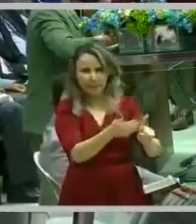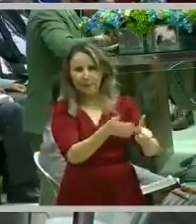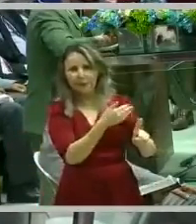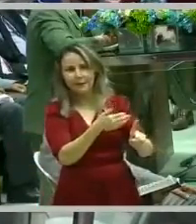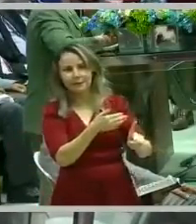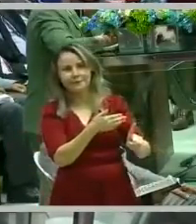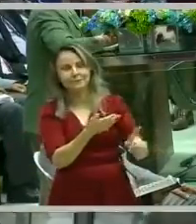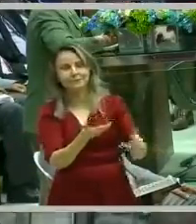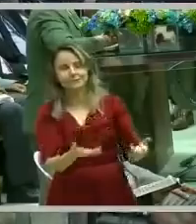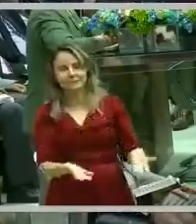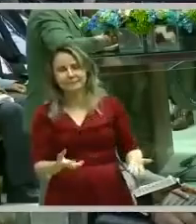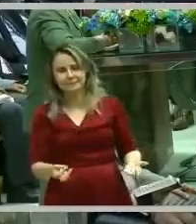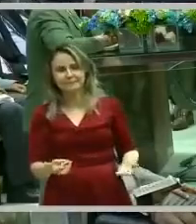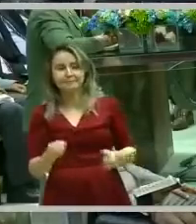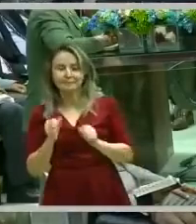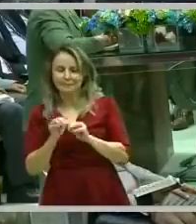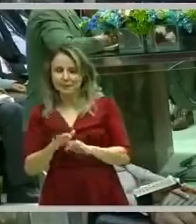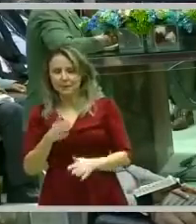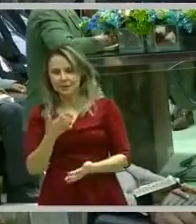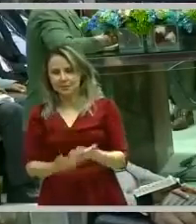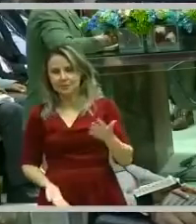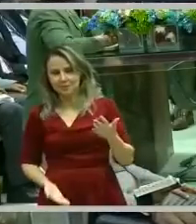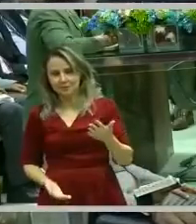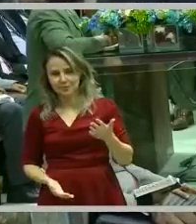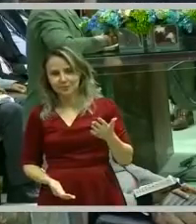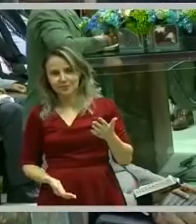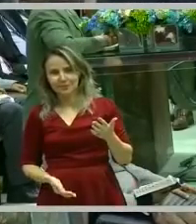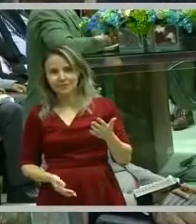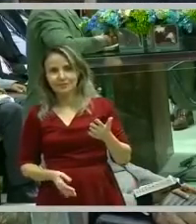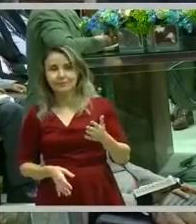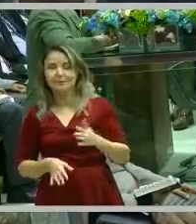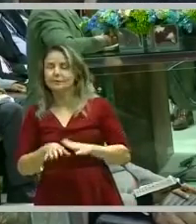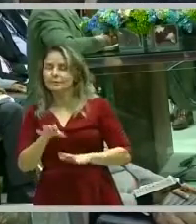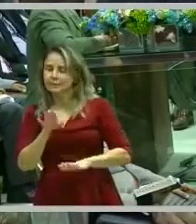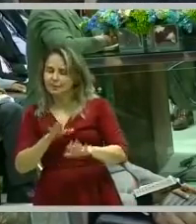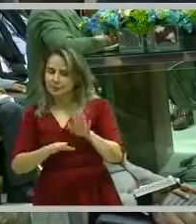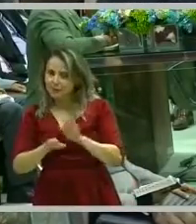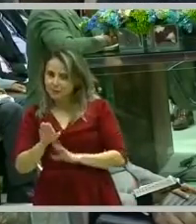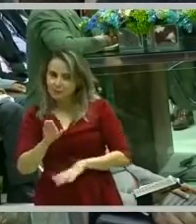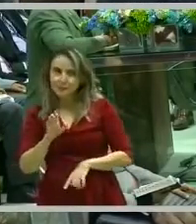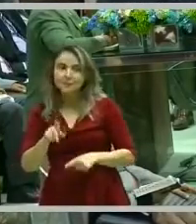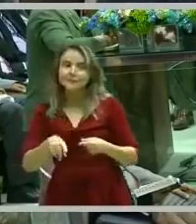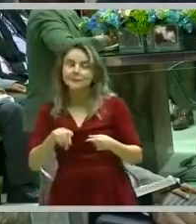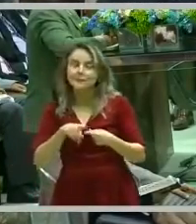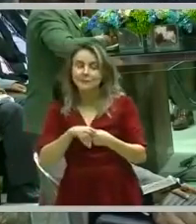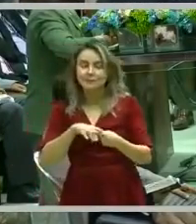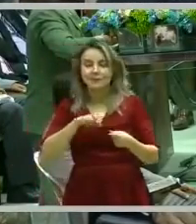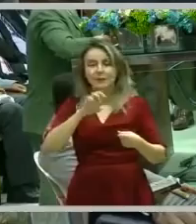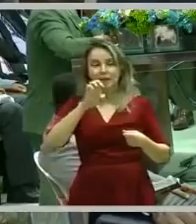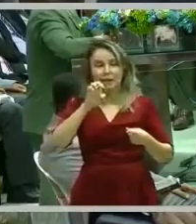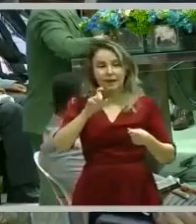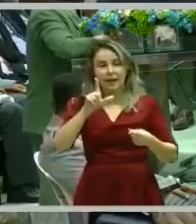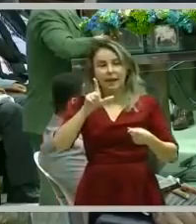Irmão, Eliabe e Eliaba quer tirar a unção.